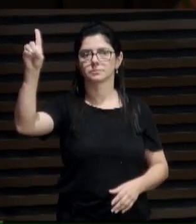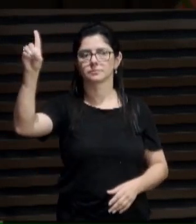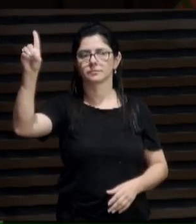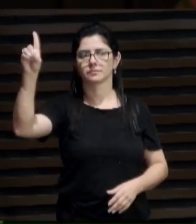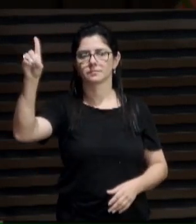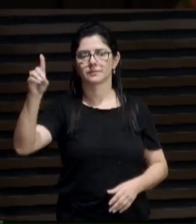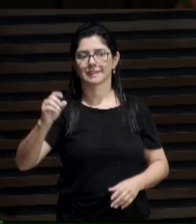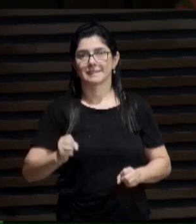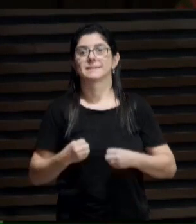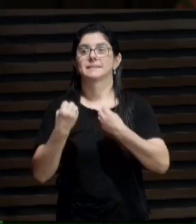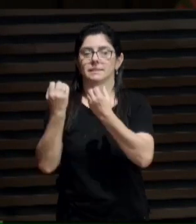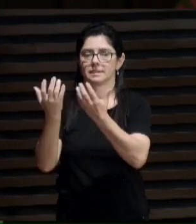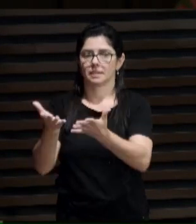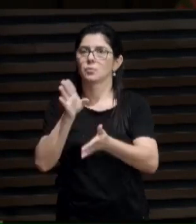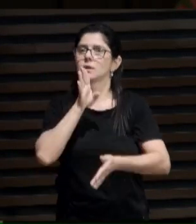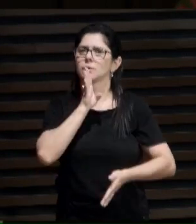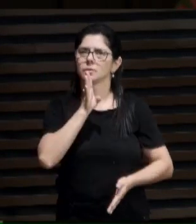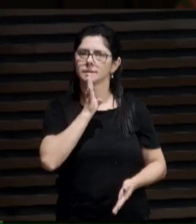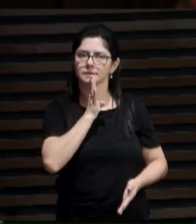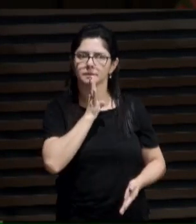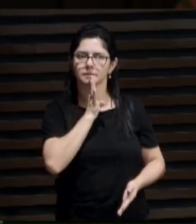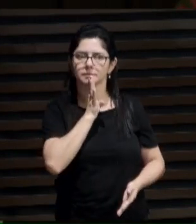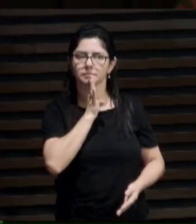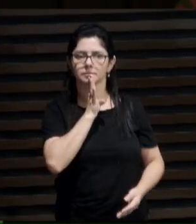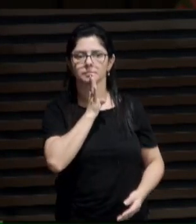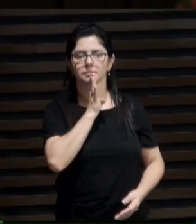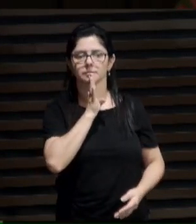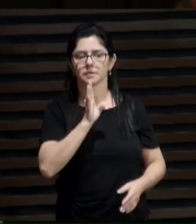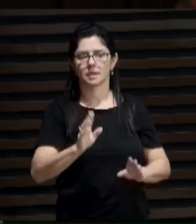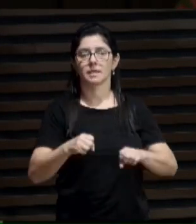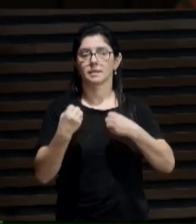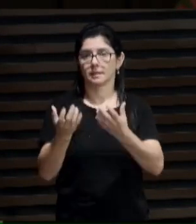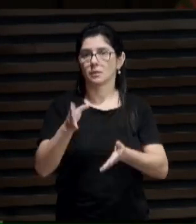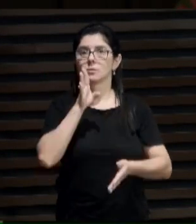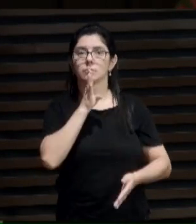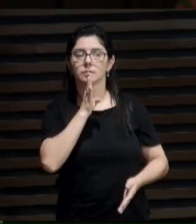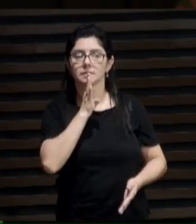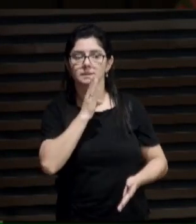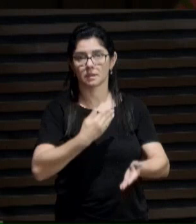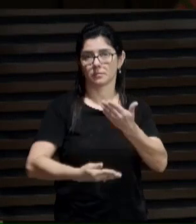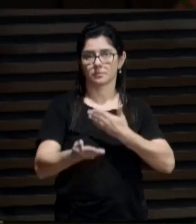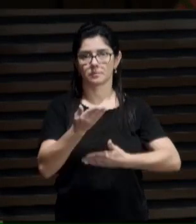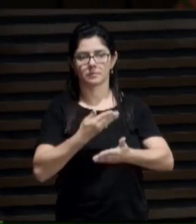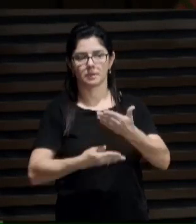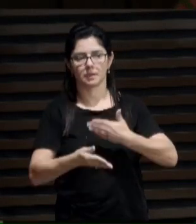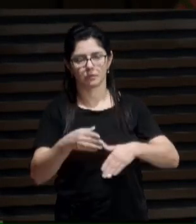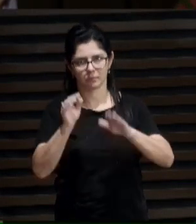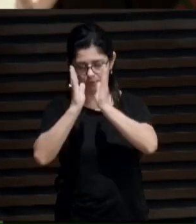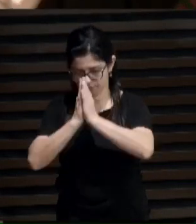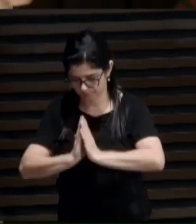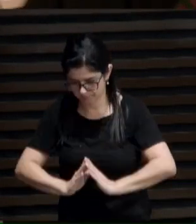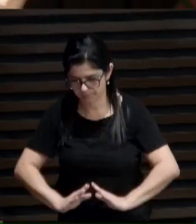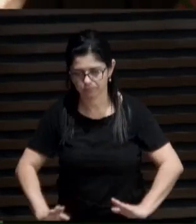a conhecer e Ele deu a conhecer o meio para adorá-lo. Ele